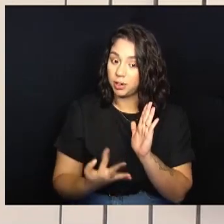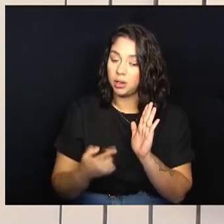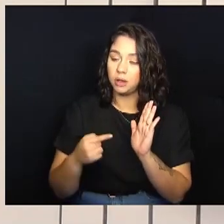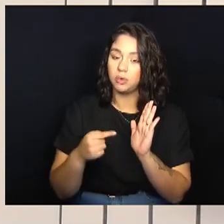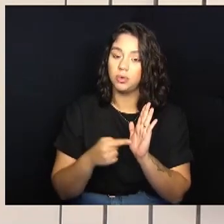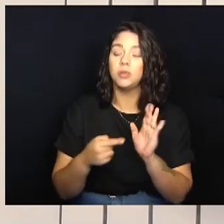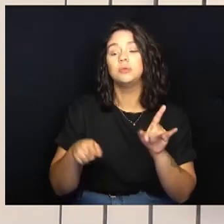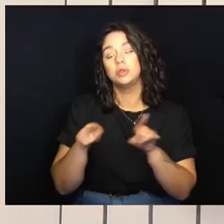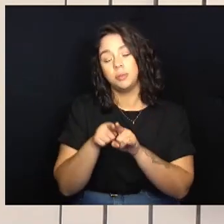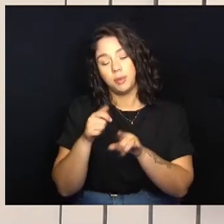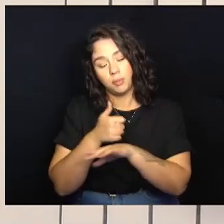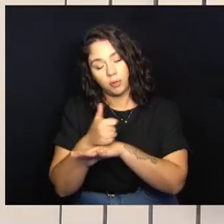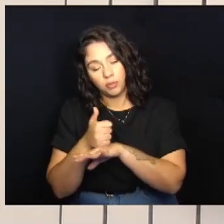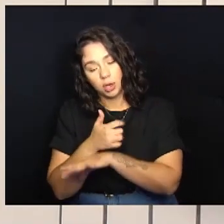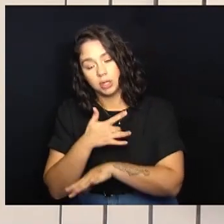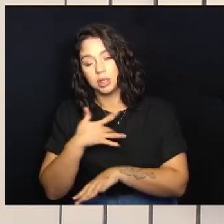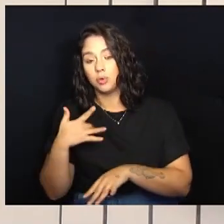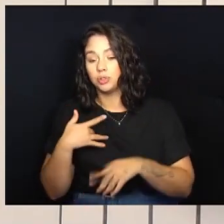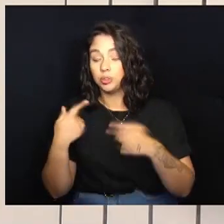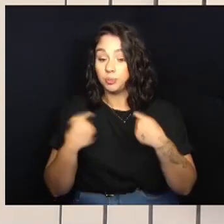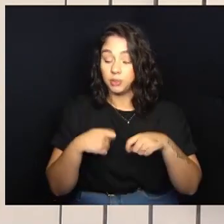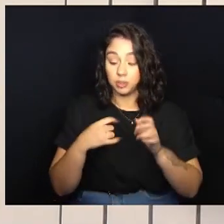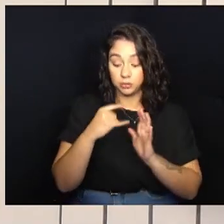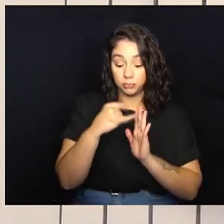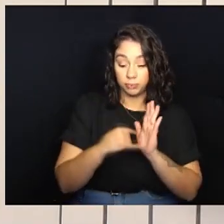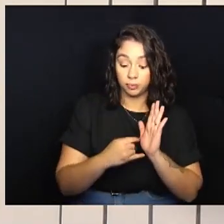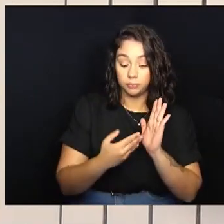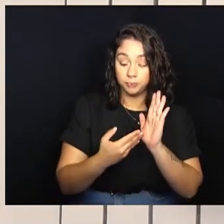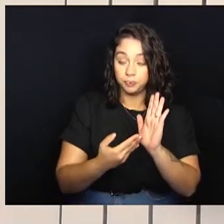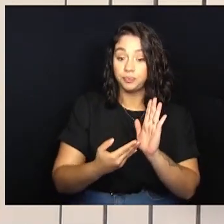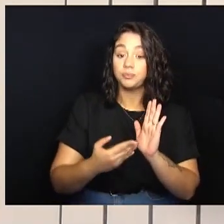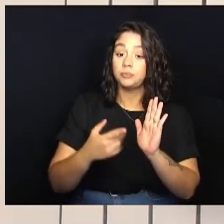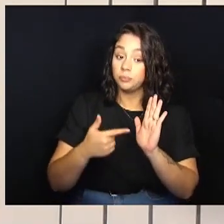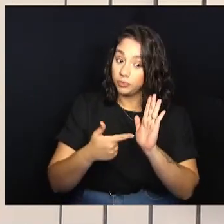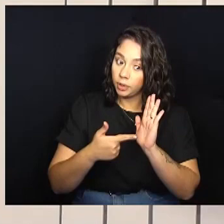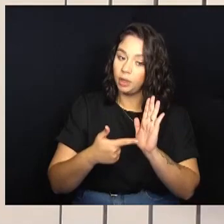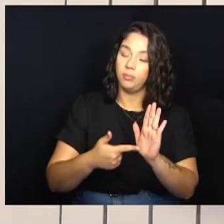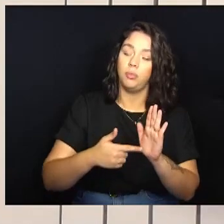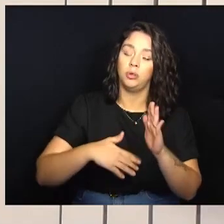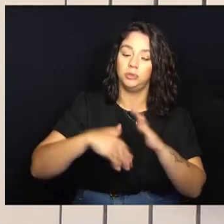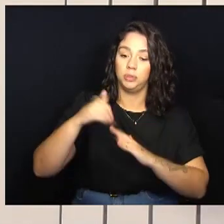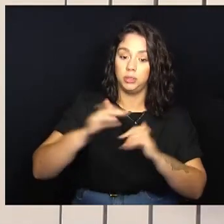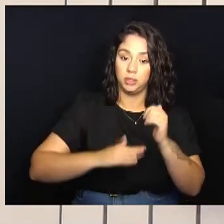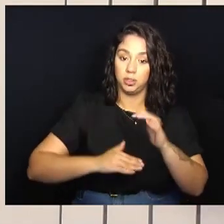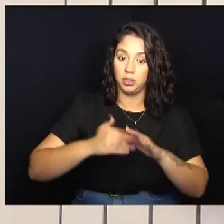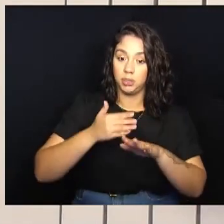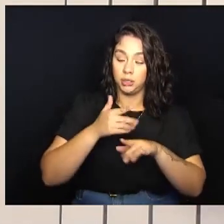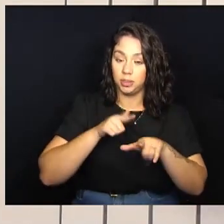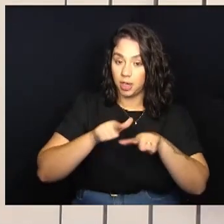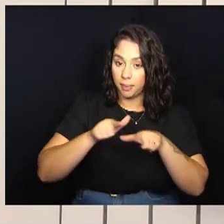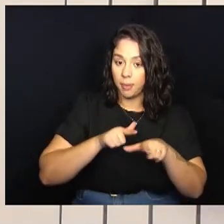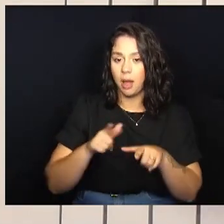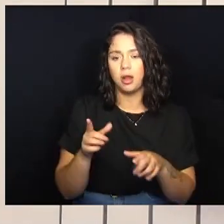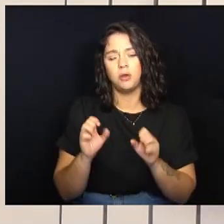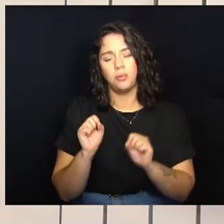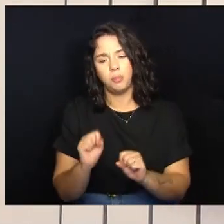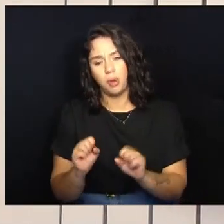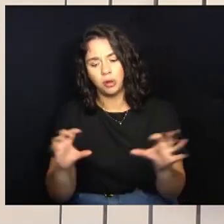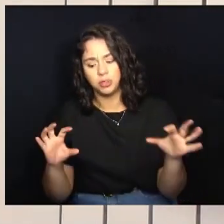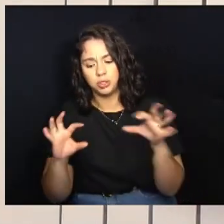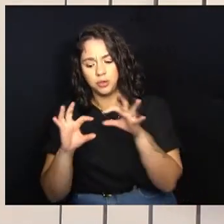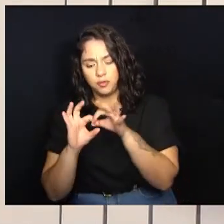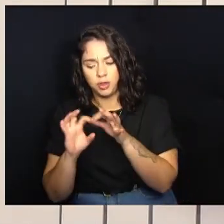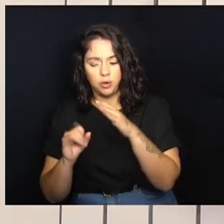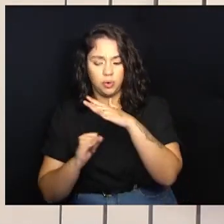profissionais de saúde devem apresentar um documento que comprove a atuação no setor, por exemplo, o vínculo ativo com